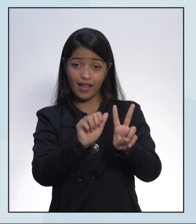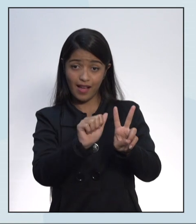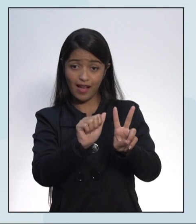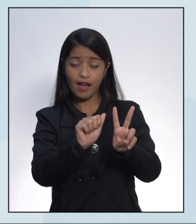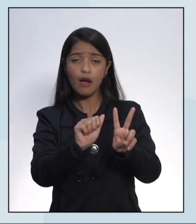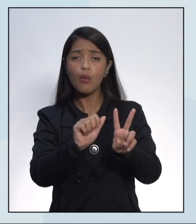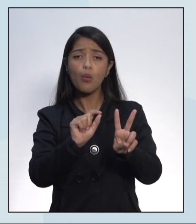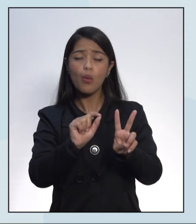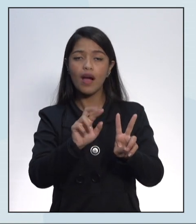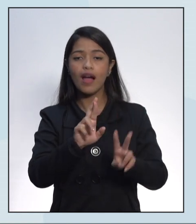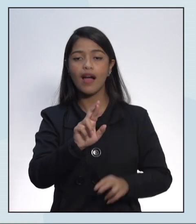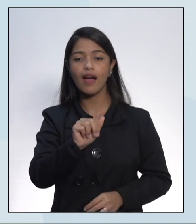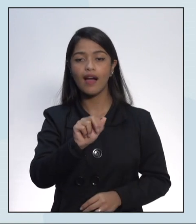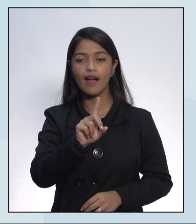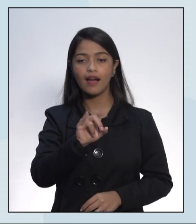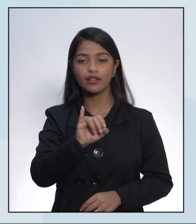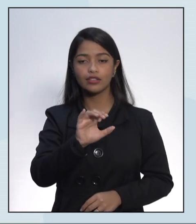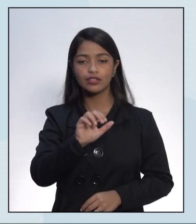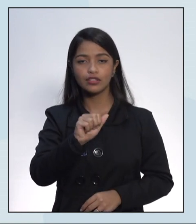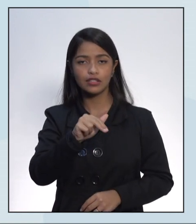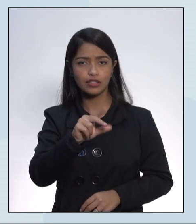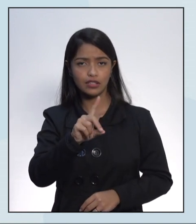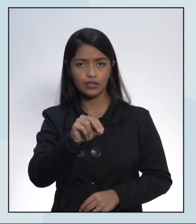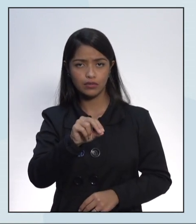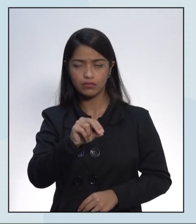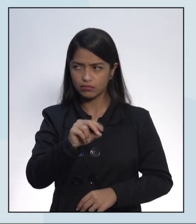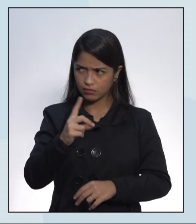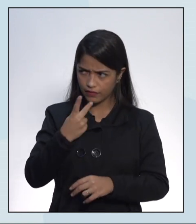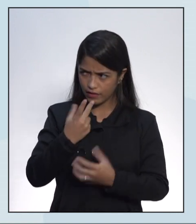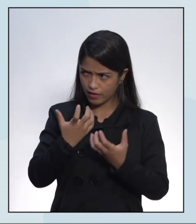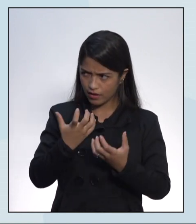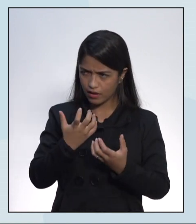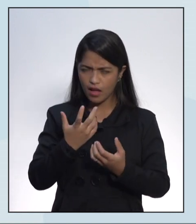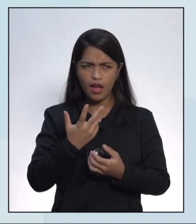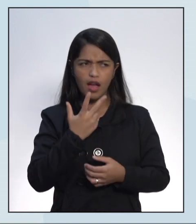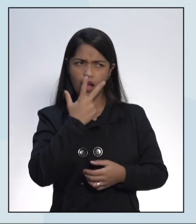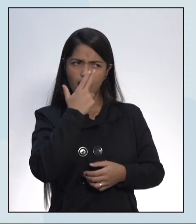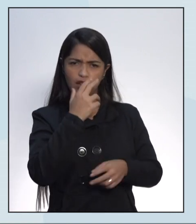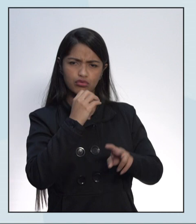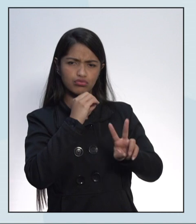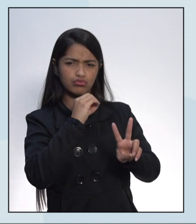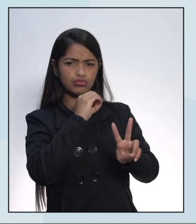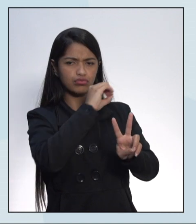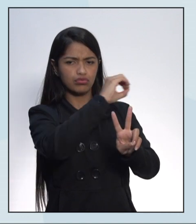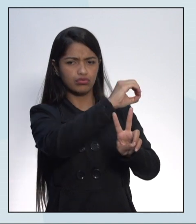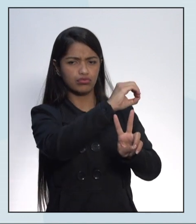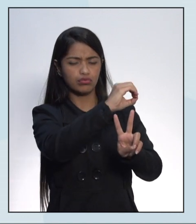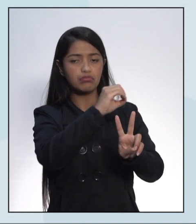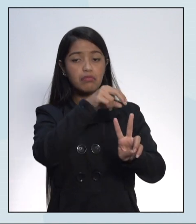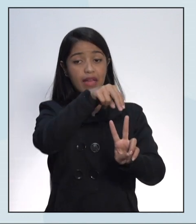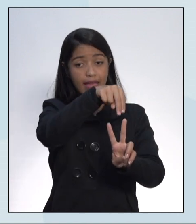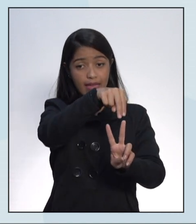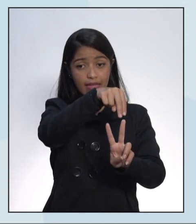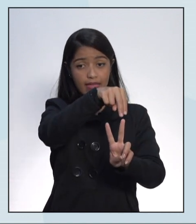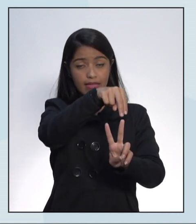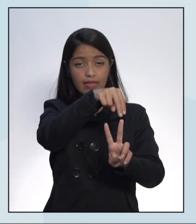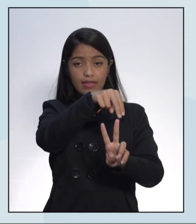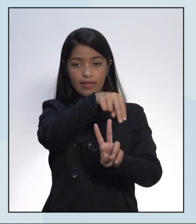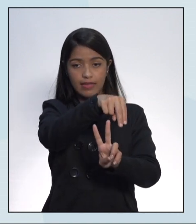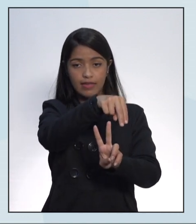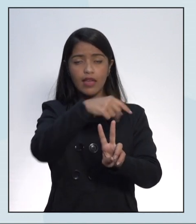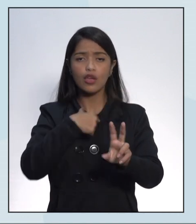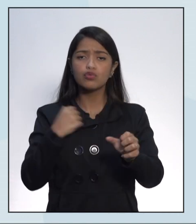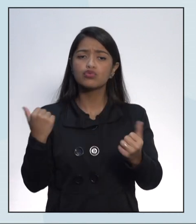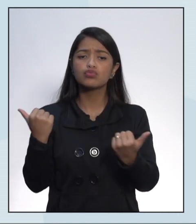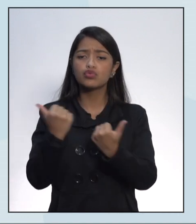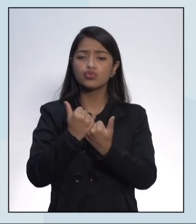falar. Eu acho que o 0 não pode nesse, eu posso? Pô, ali no N. índice? No n. Eu acho que não, hein? Por